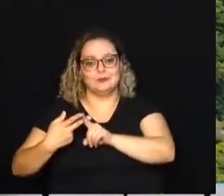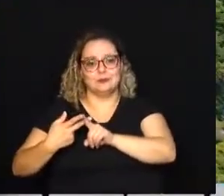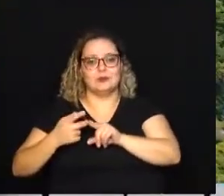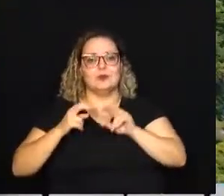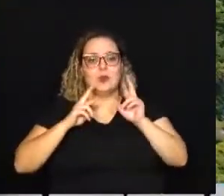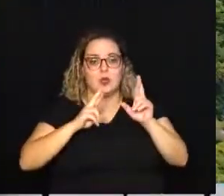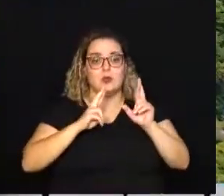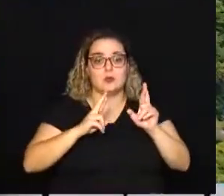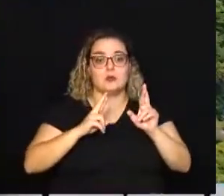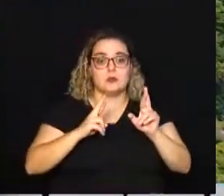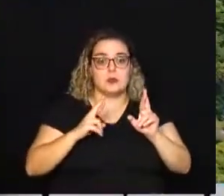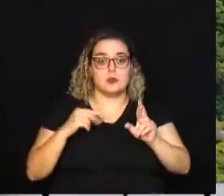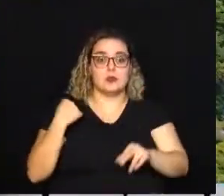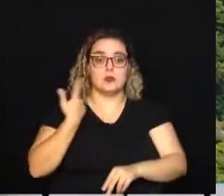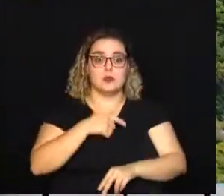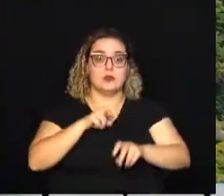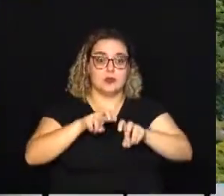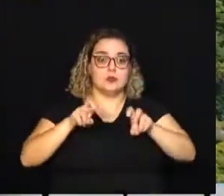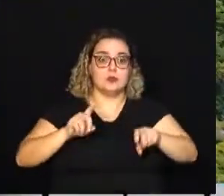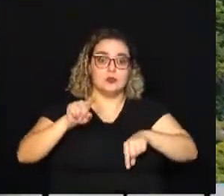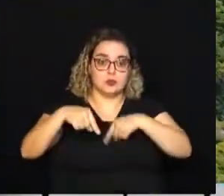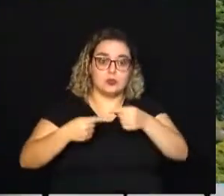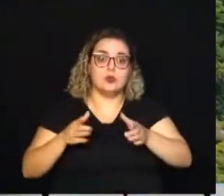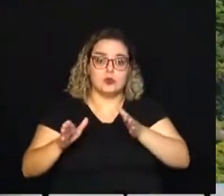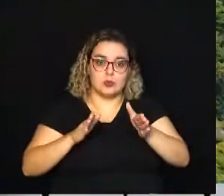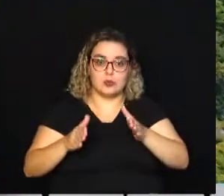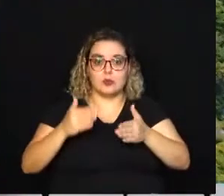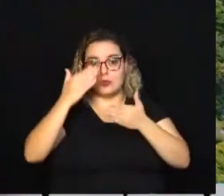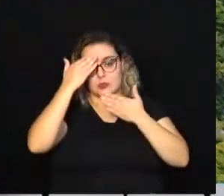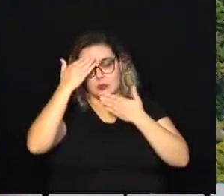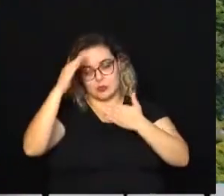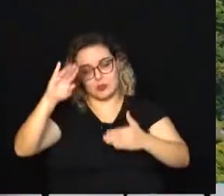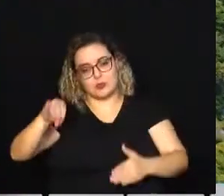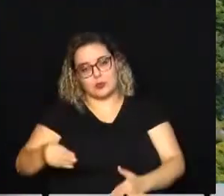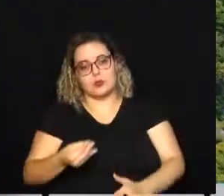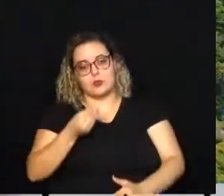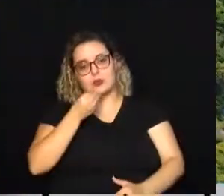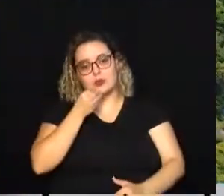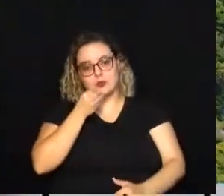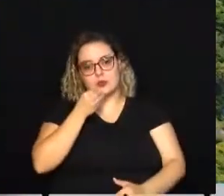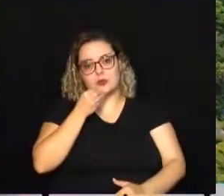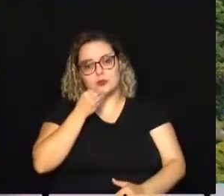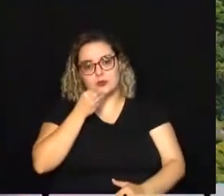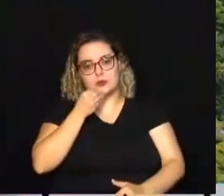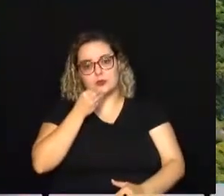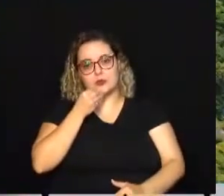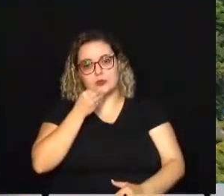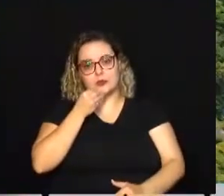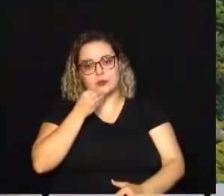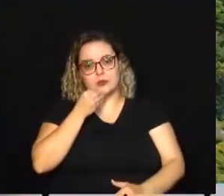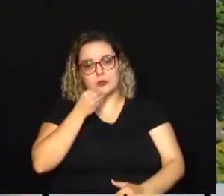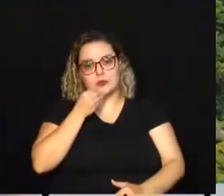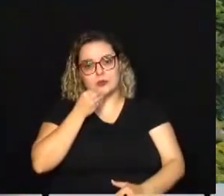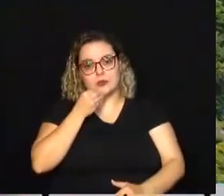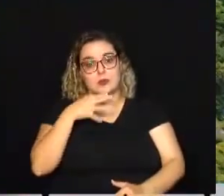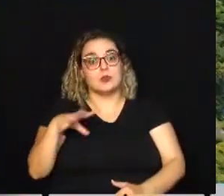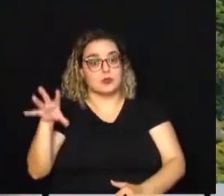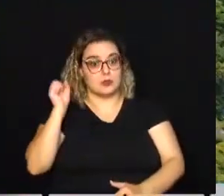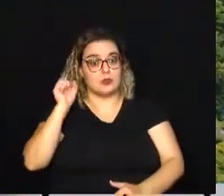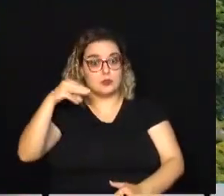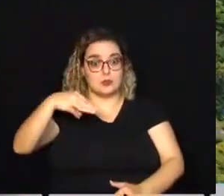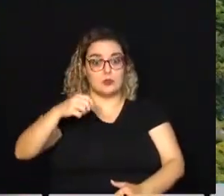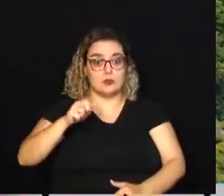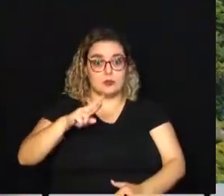possa voltar aqui num outro momento. E agradeço a oportunidade de estar aqui, agradeço muito de ter ouvido a professora Maria